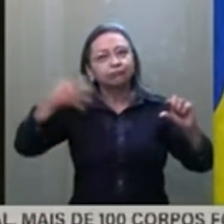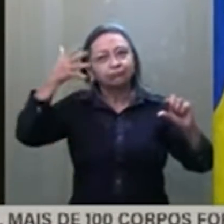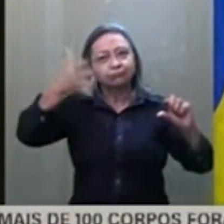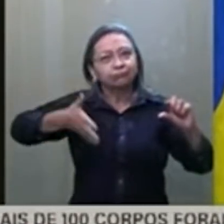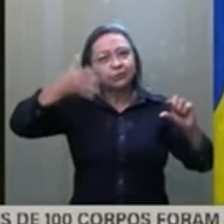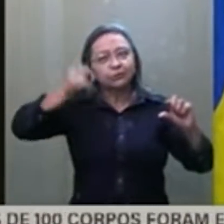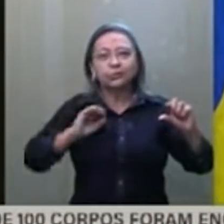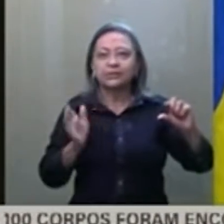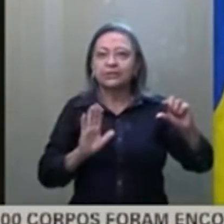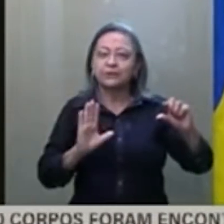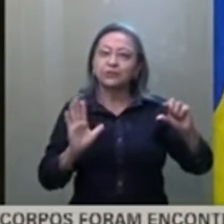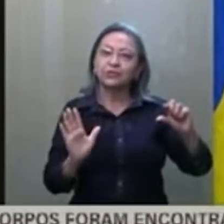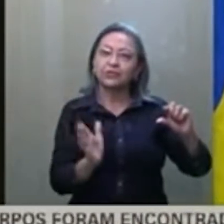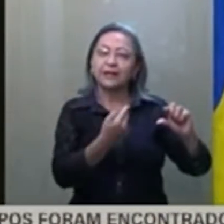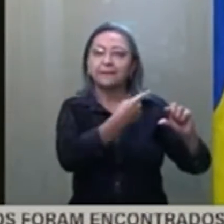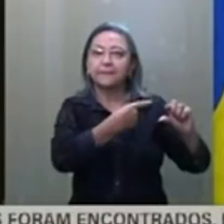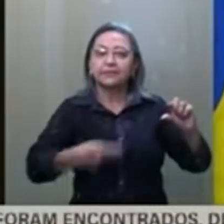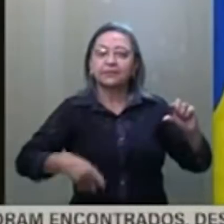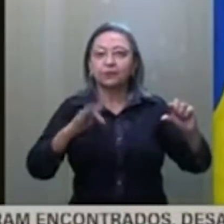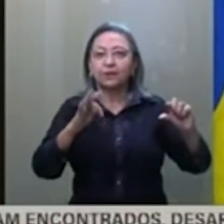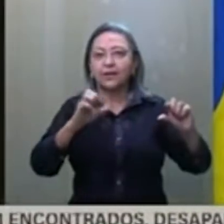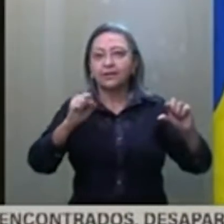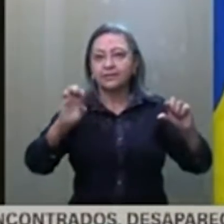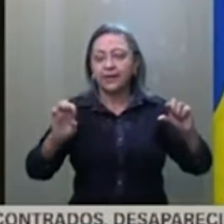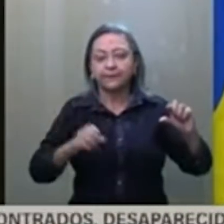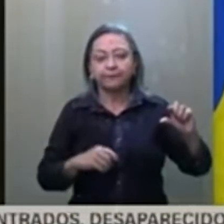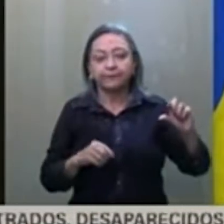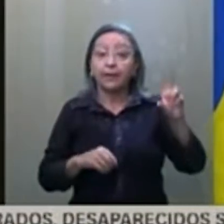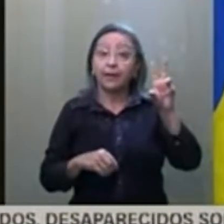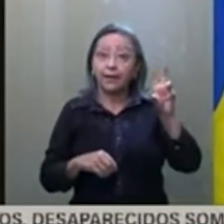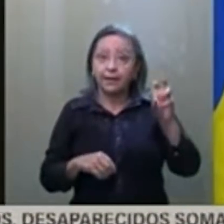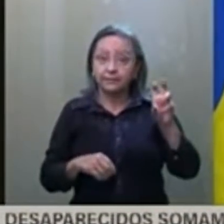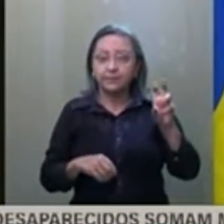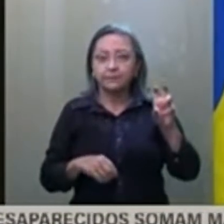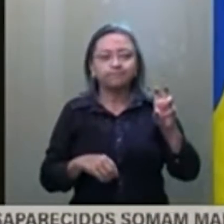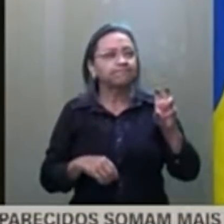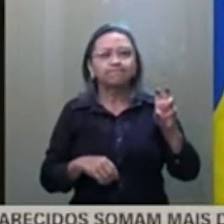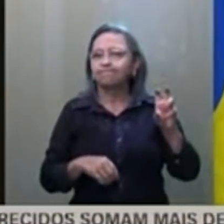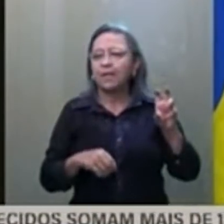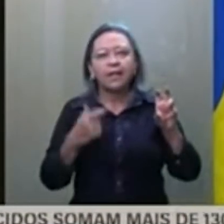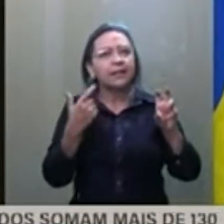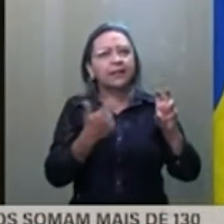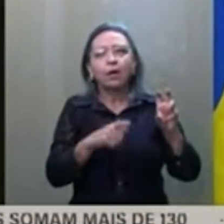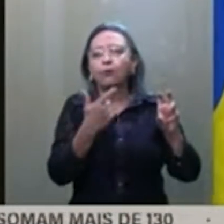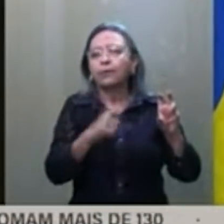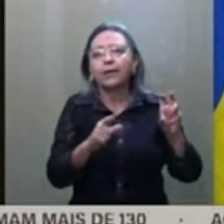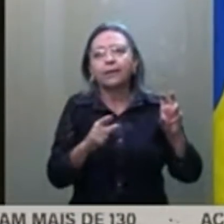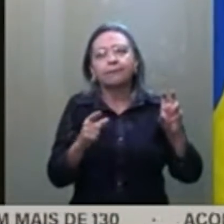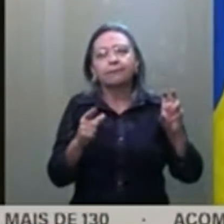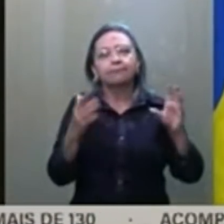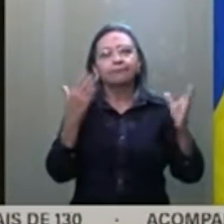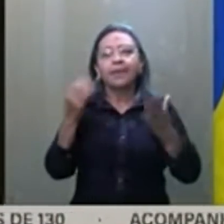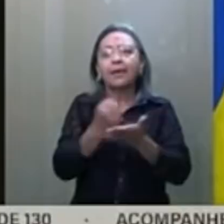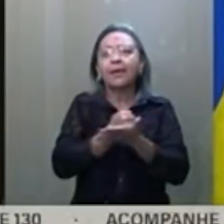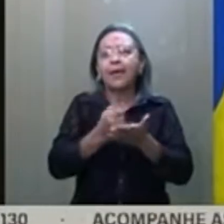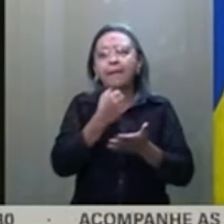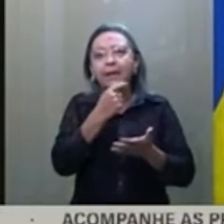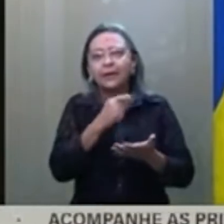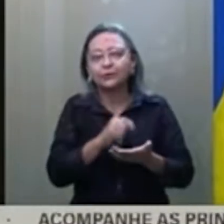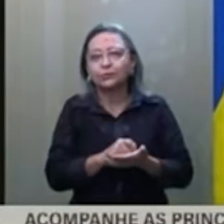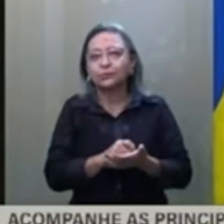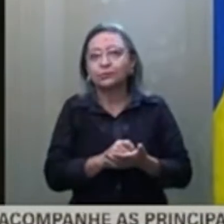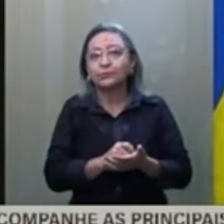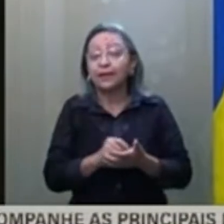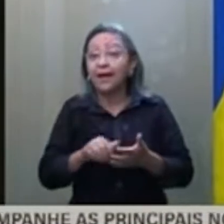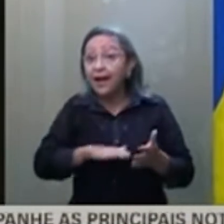de despedida da presidência do TSE "não há remédio na farmacologia